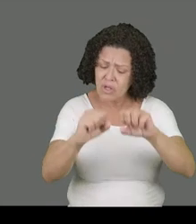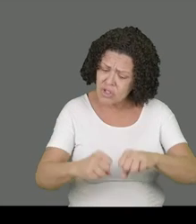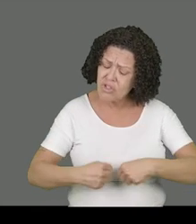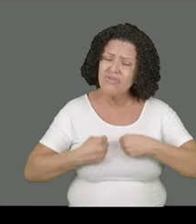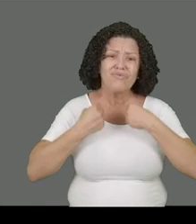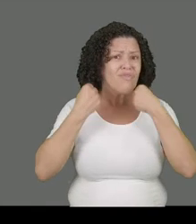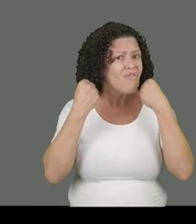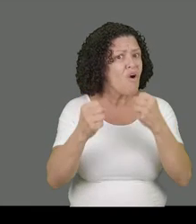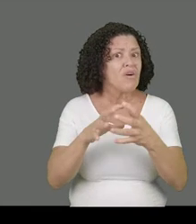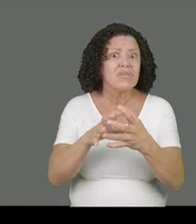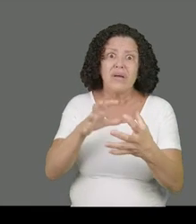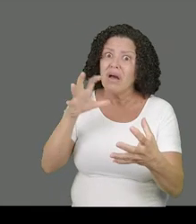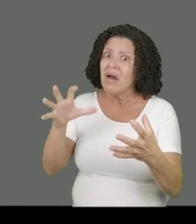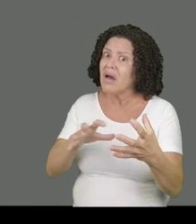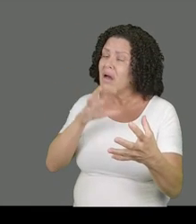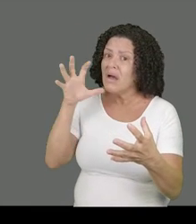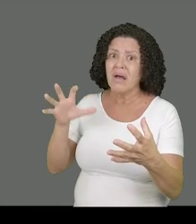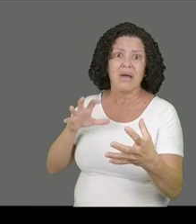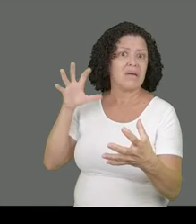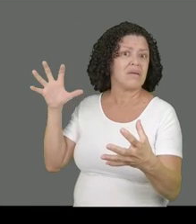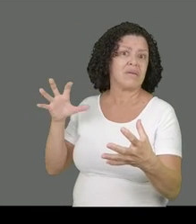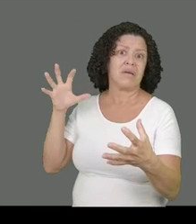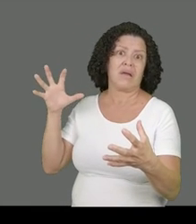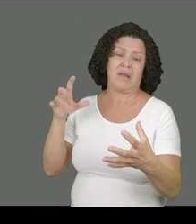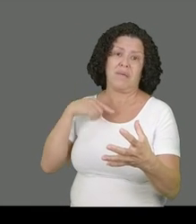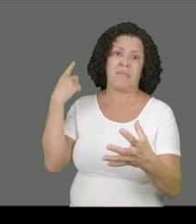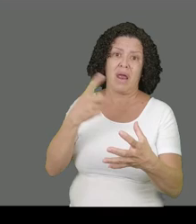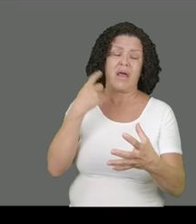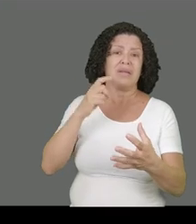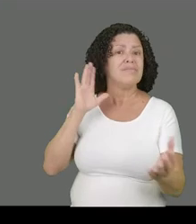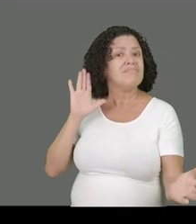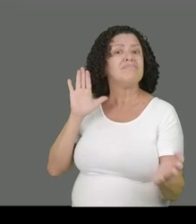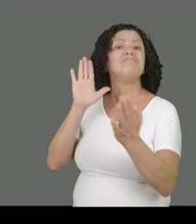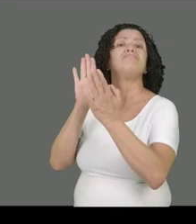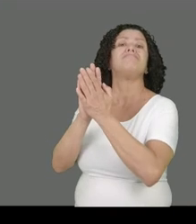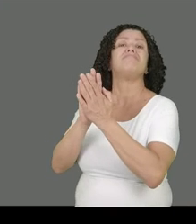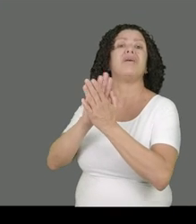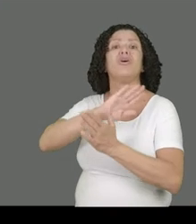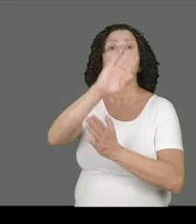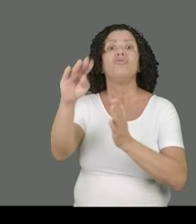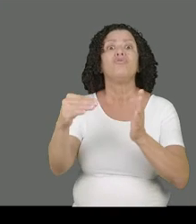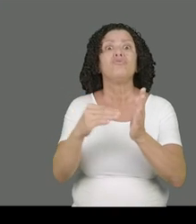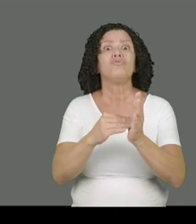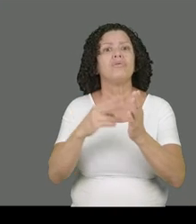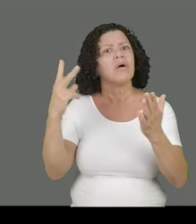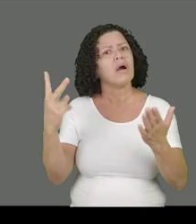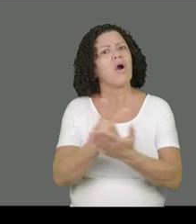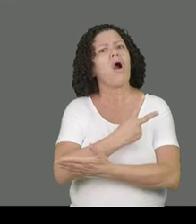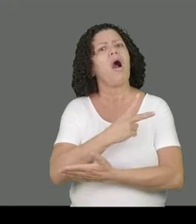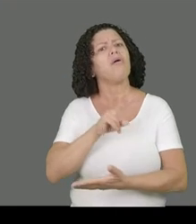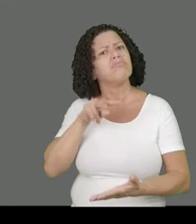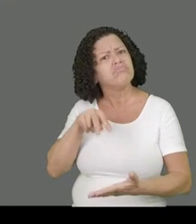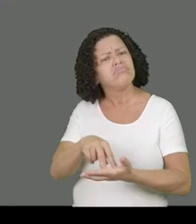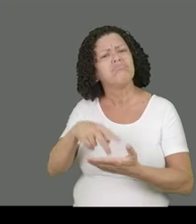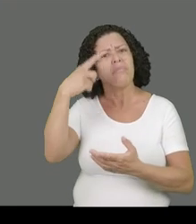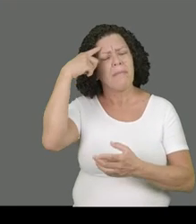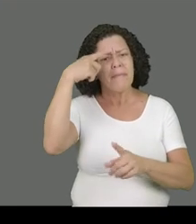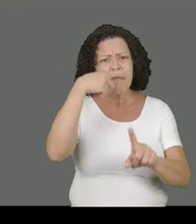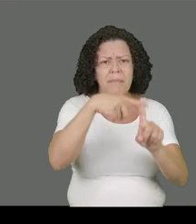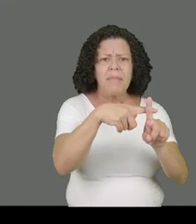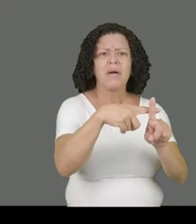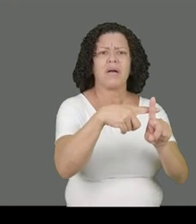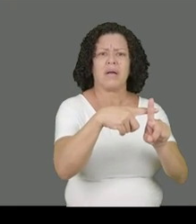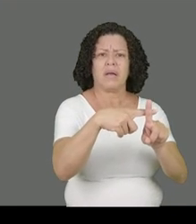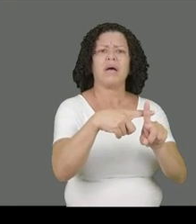estar unidos num esforço maior e melhor para que nós todos enfrentemos tudo o que precisar ser enfrentado de